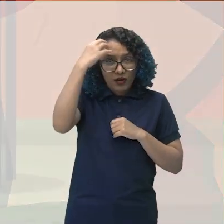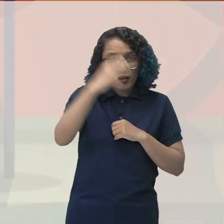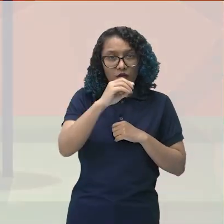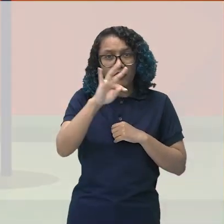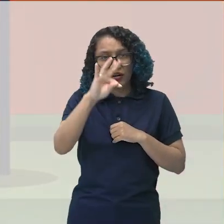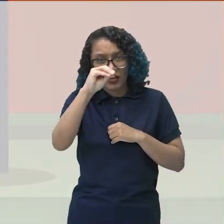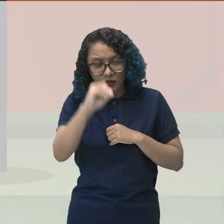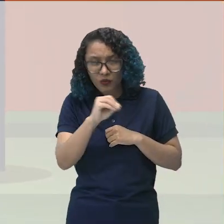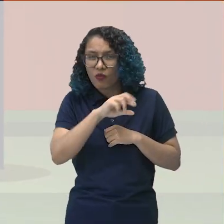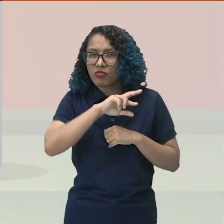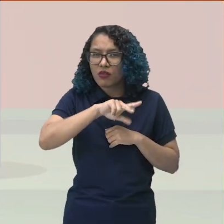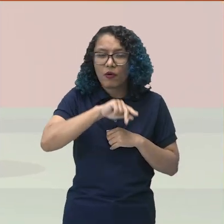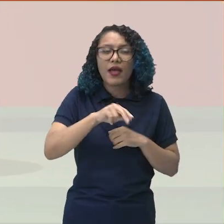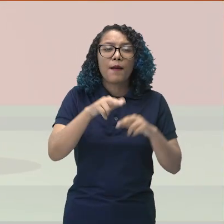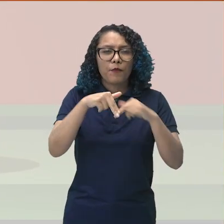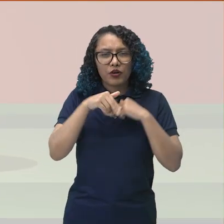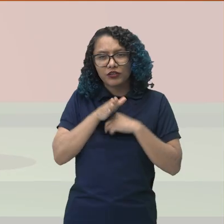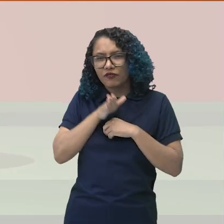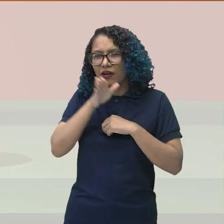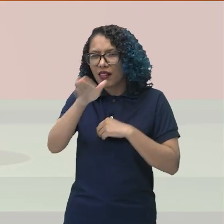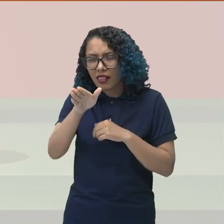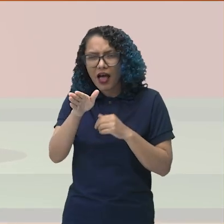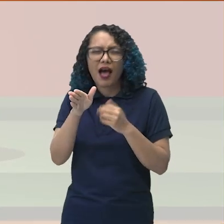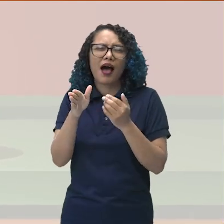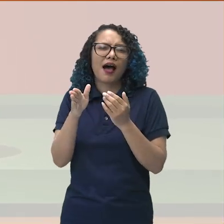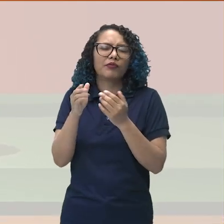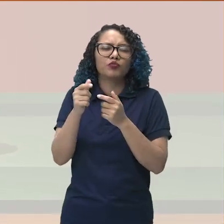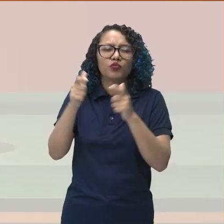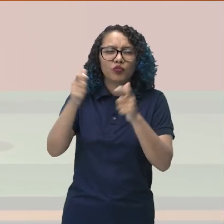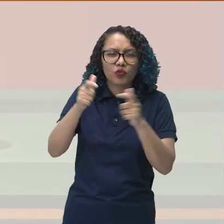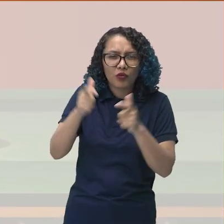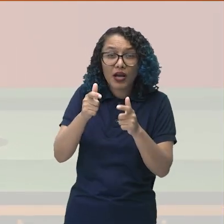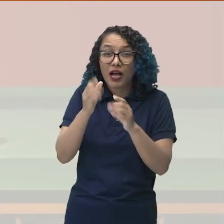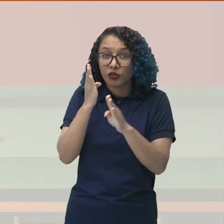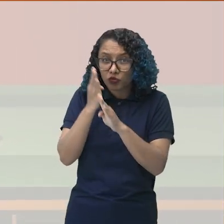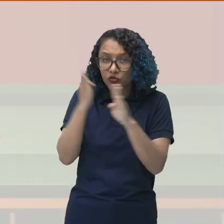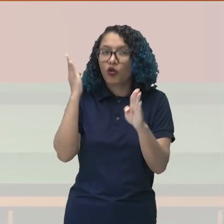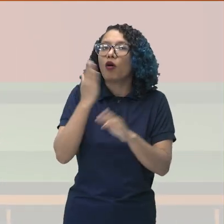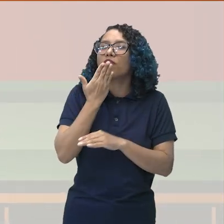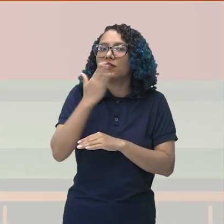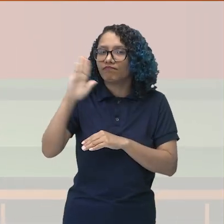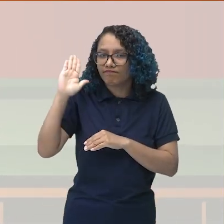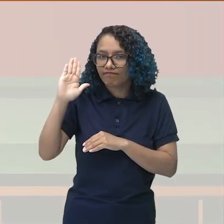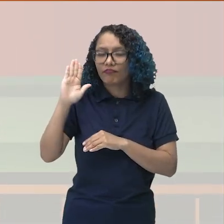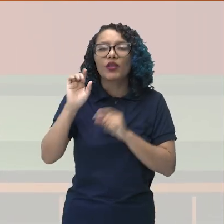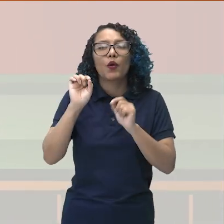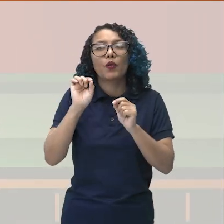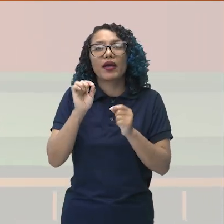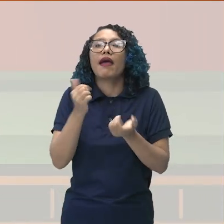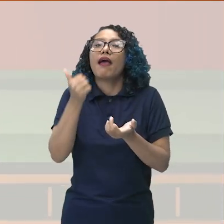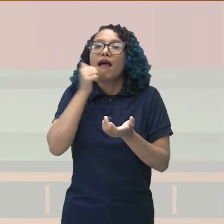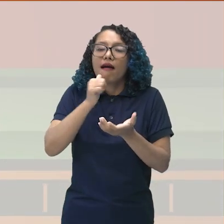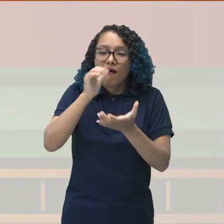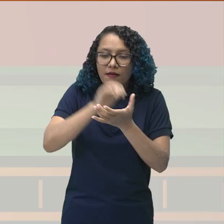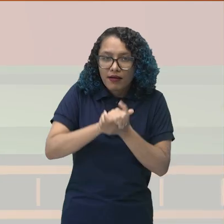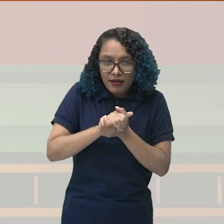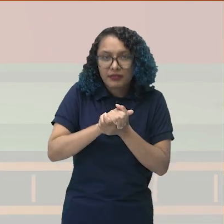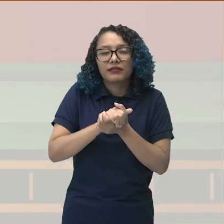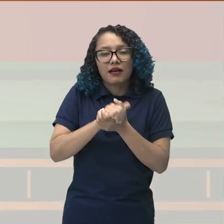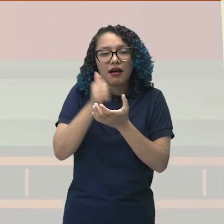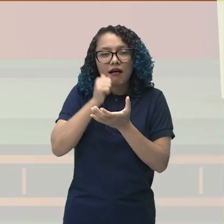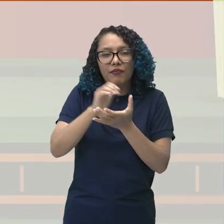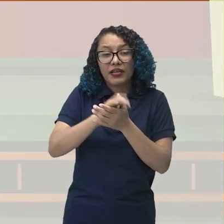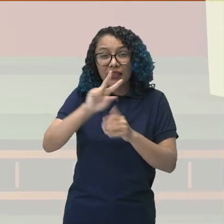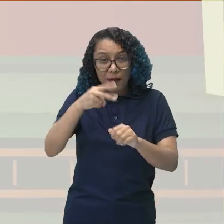dúvida, vai ao oráculo de Delfos, onde descobre a terrível profecia: casaria com sua mãe após matar o